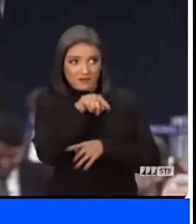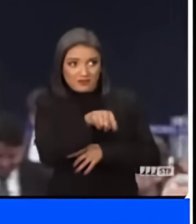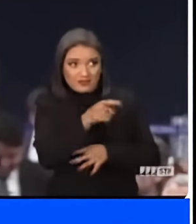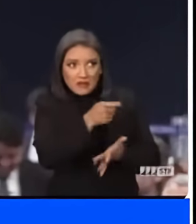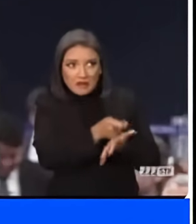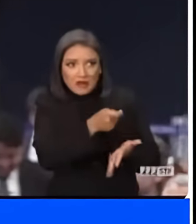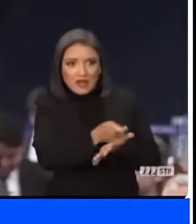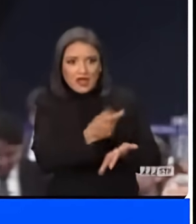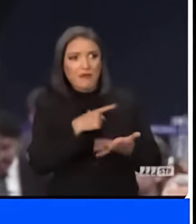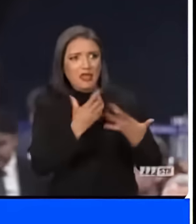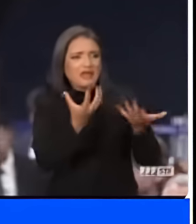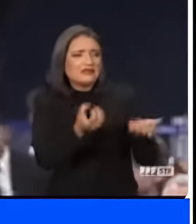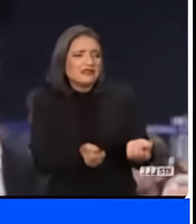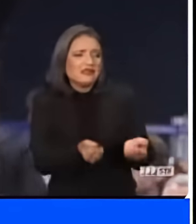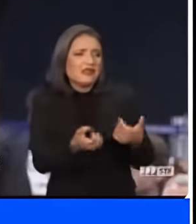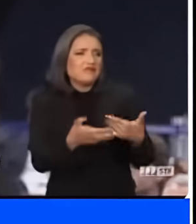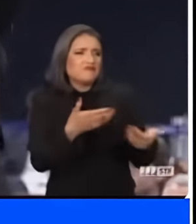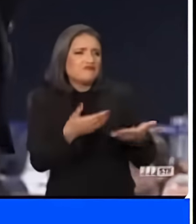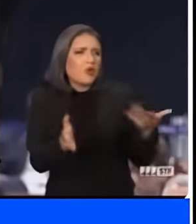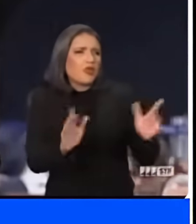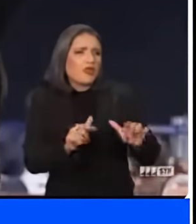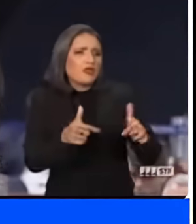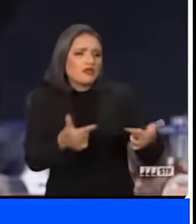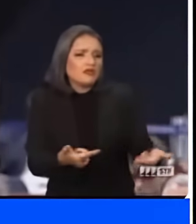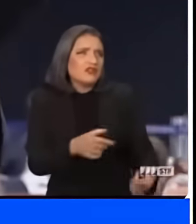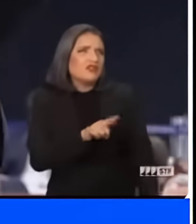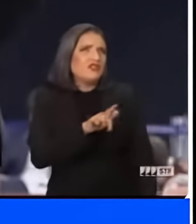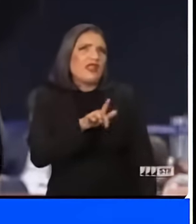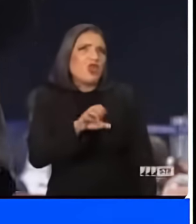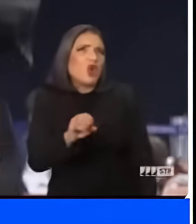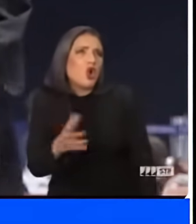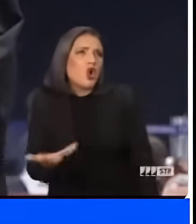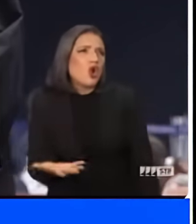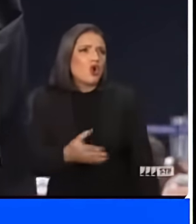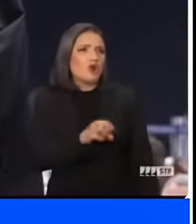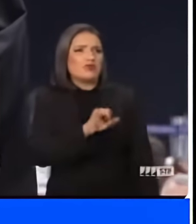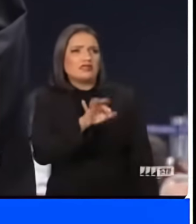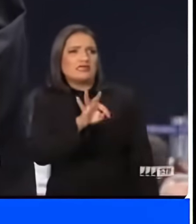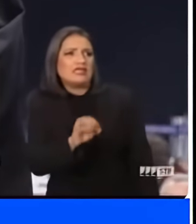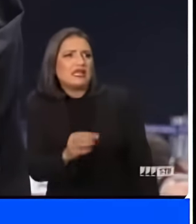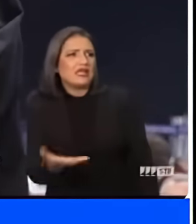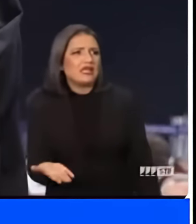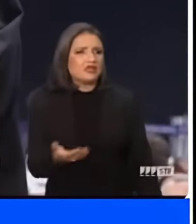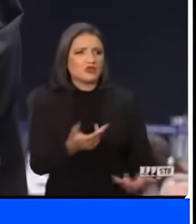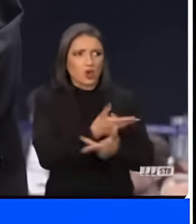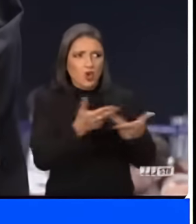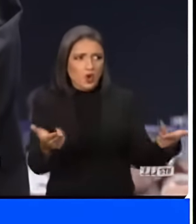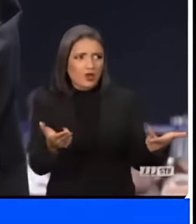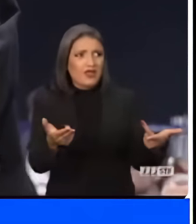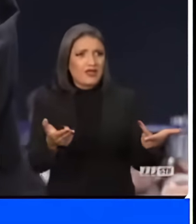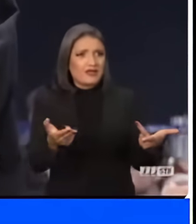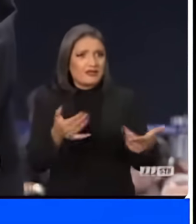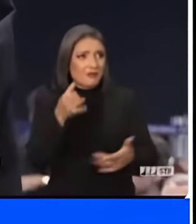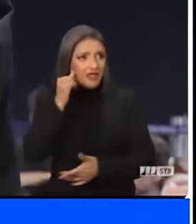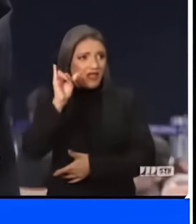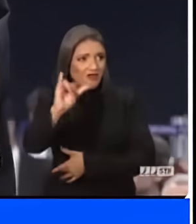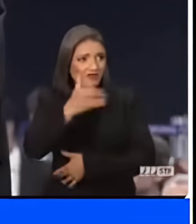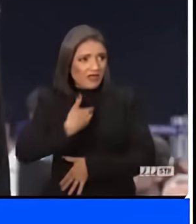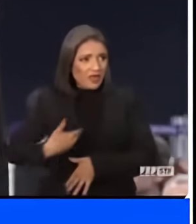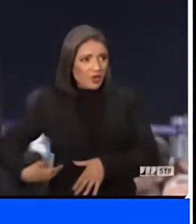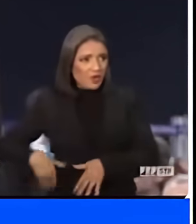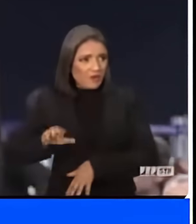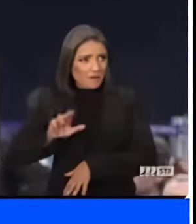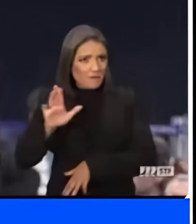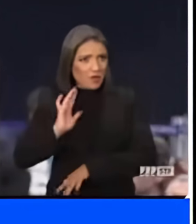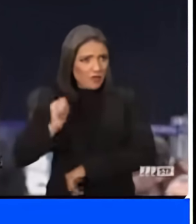a alguma medida jurídica, GLO, Estado de Defesa, Estado de Sítio, quem pedir a assunção do novo governo eleito? Boa tarde mais uma vez, doutor